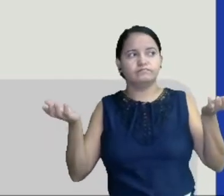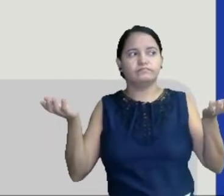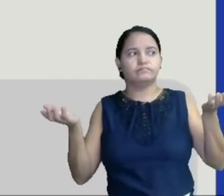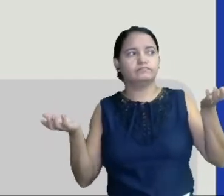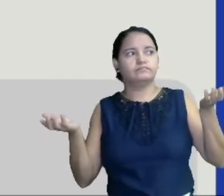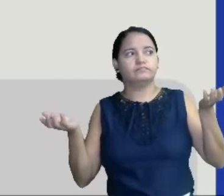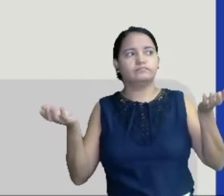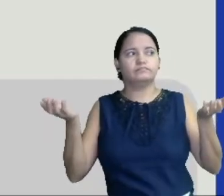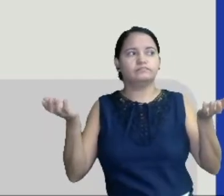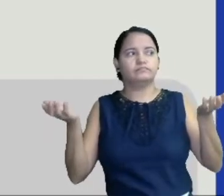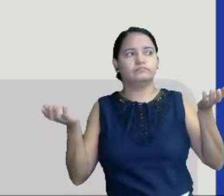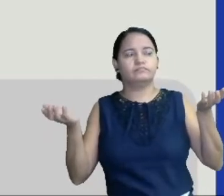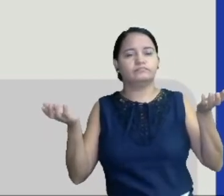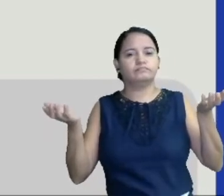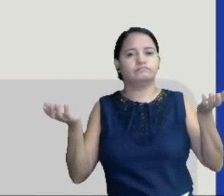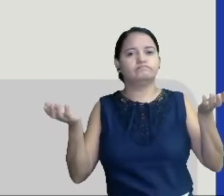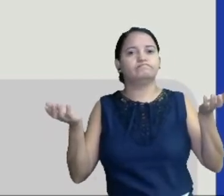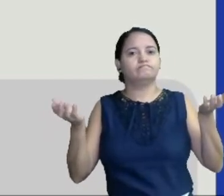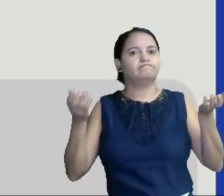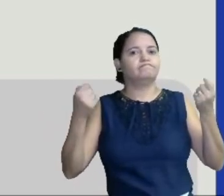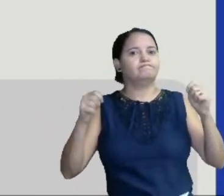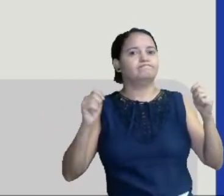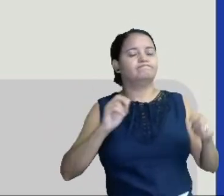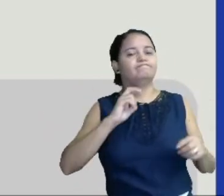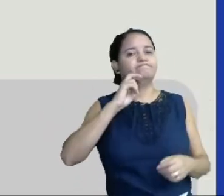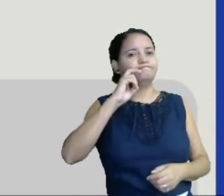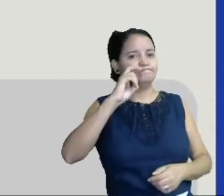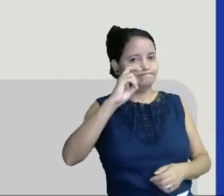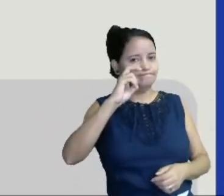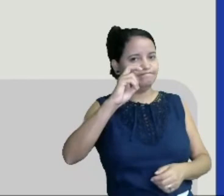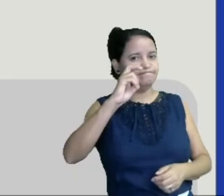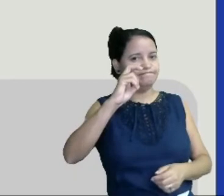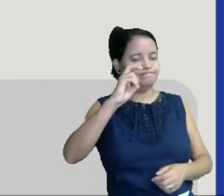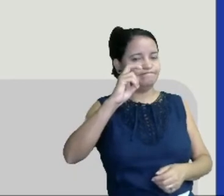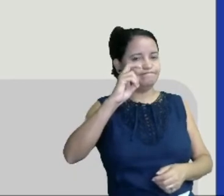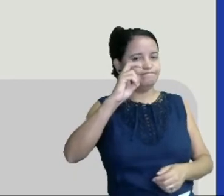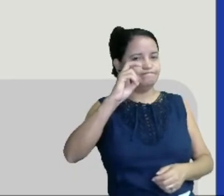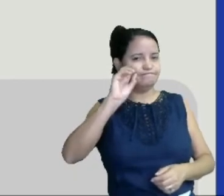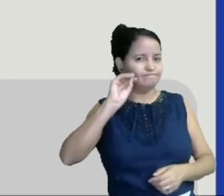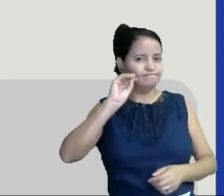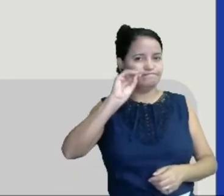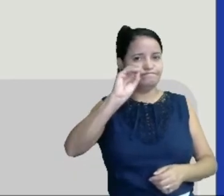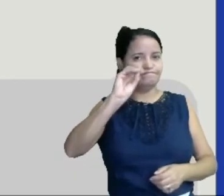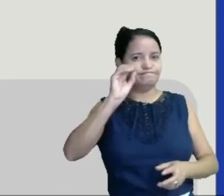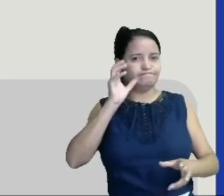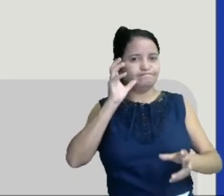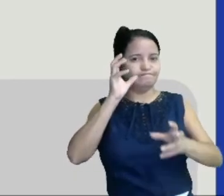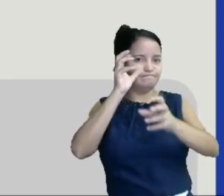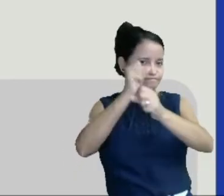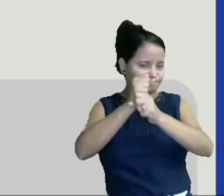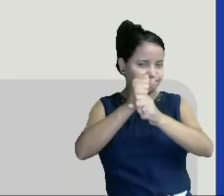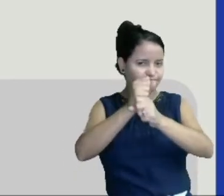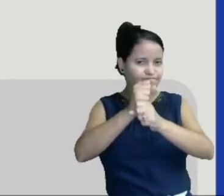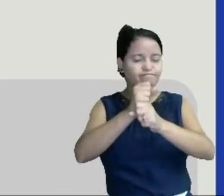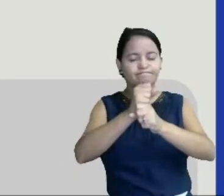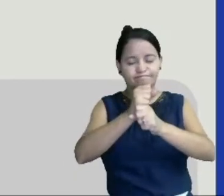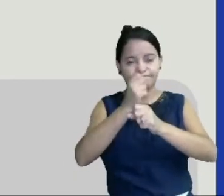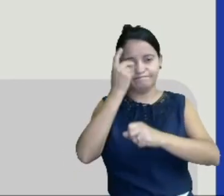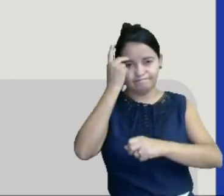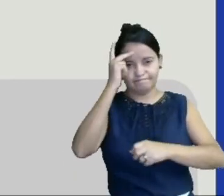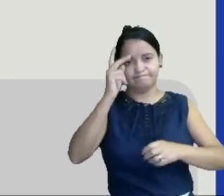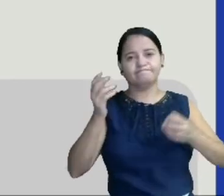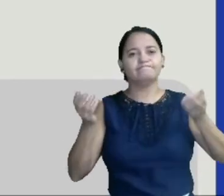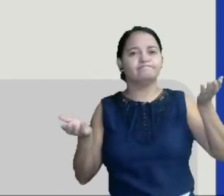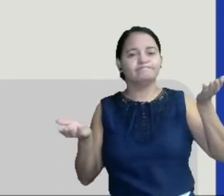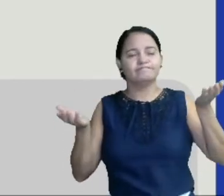aí cinco né para equilibrar nesse nessa esse valor desconhecido seria cinco para